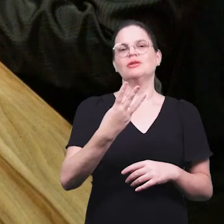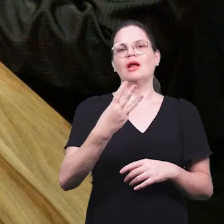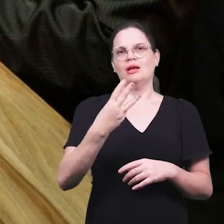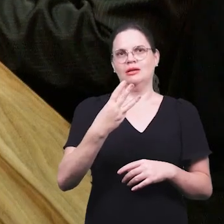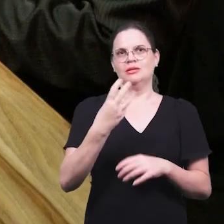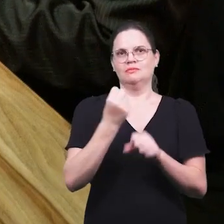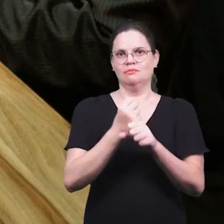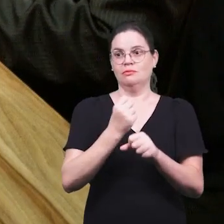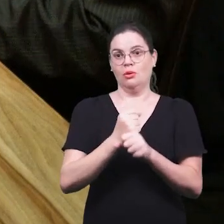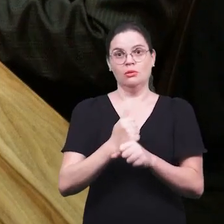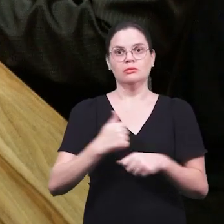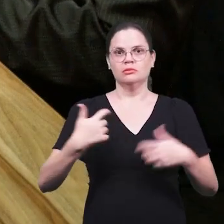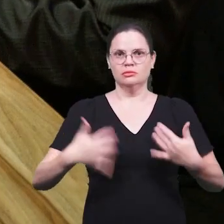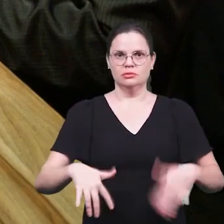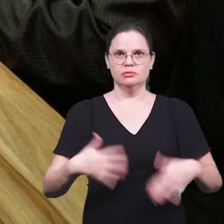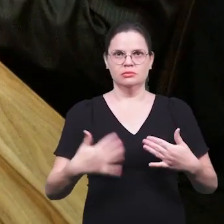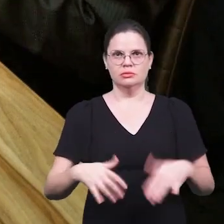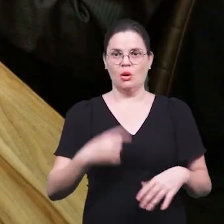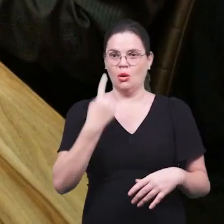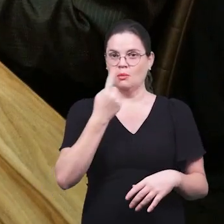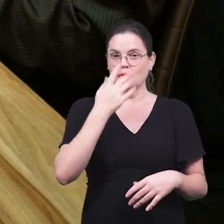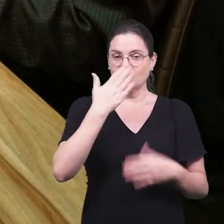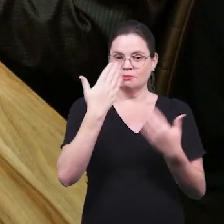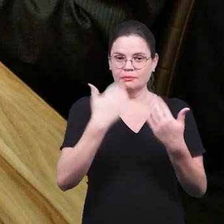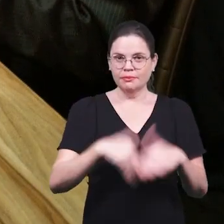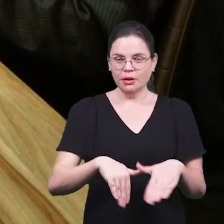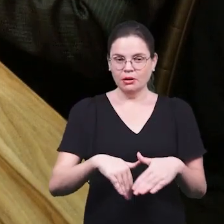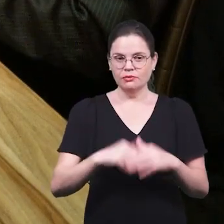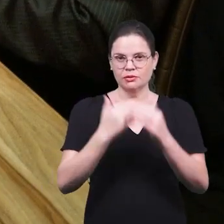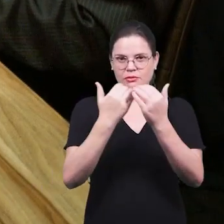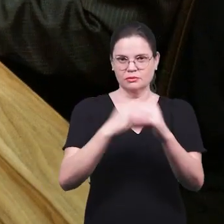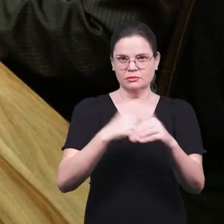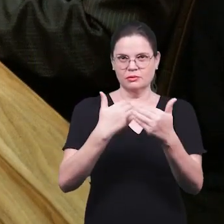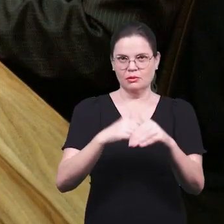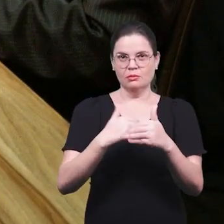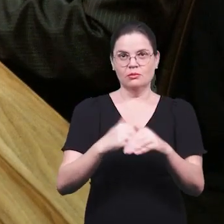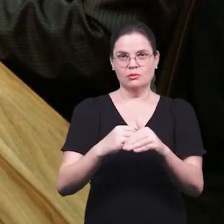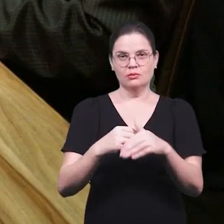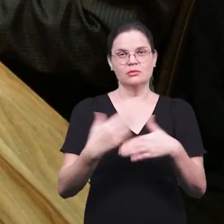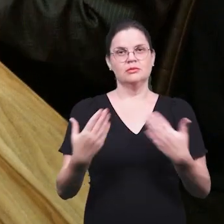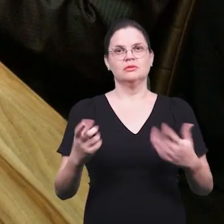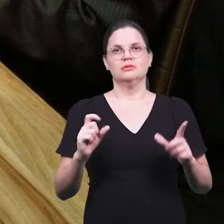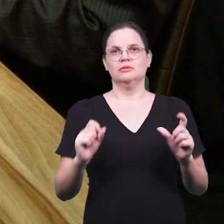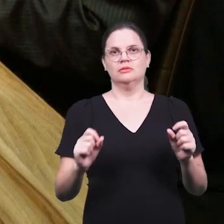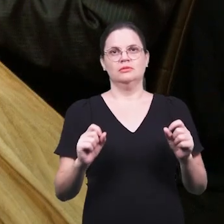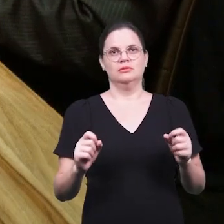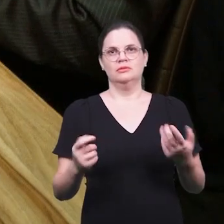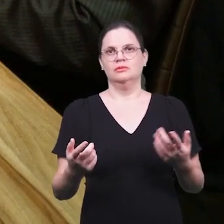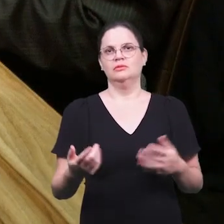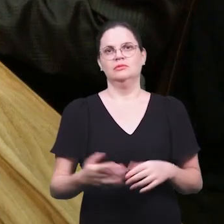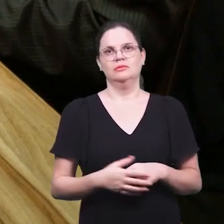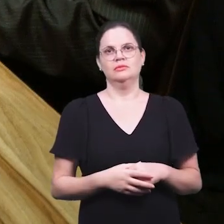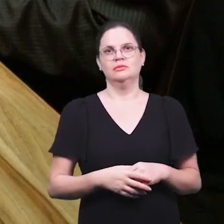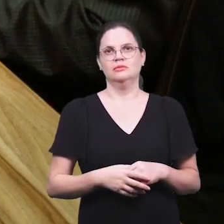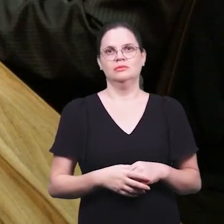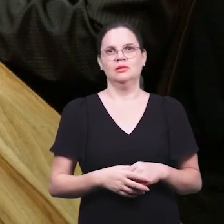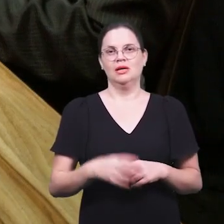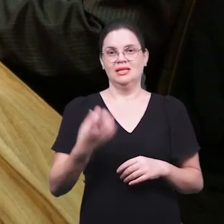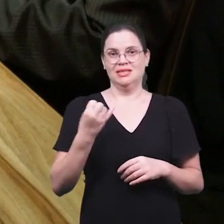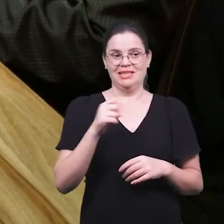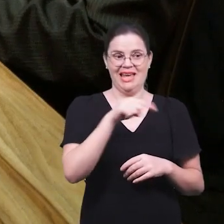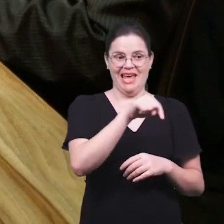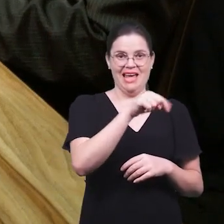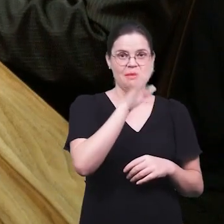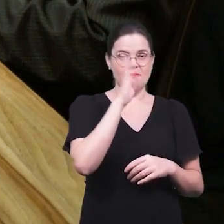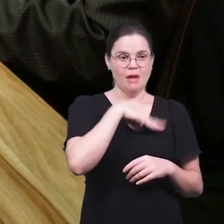pontos. Muita 23 coisa. Pontos. Muita coisa. Para uma prova de um concurso dessa envergadura, diria o seguinte, eu simplesmente